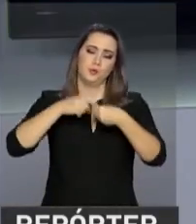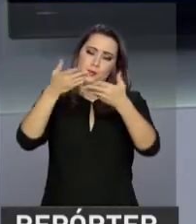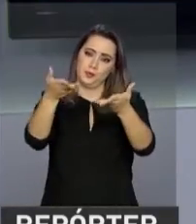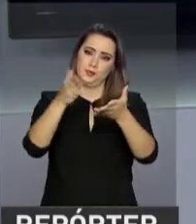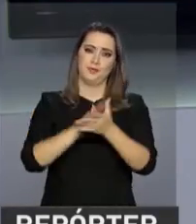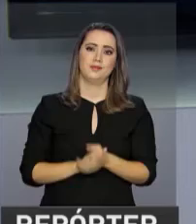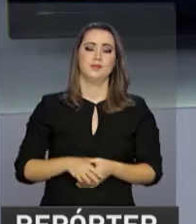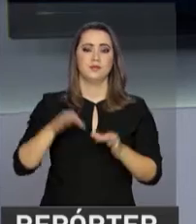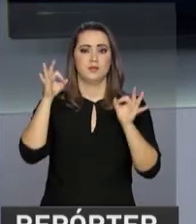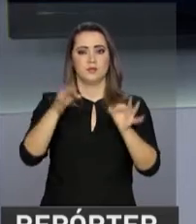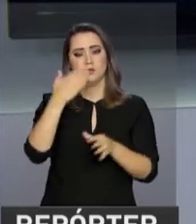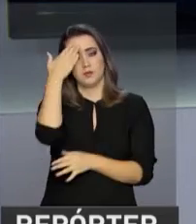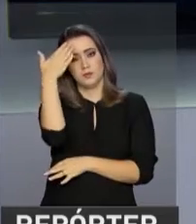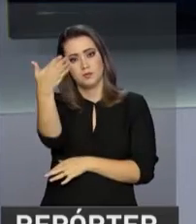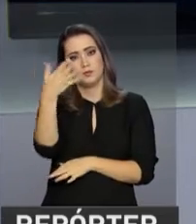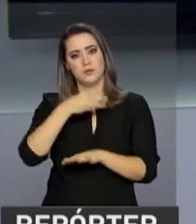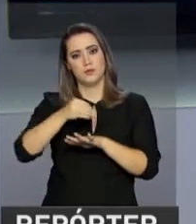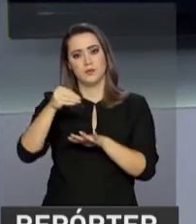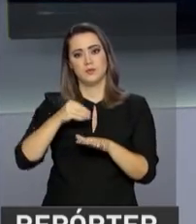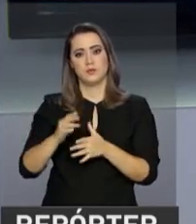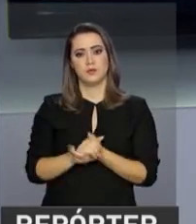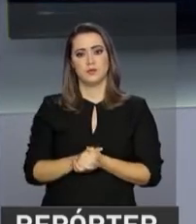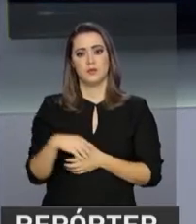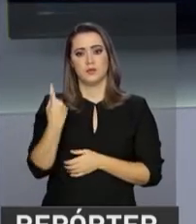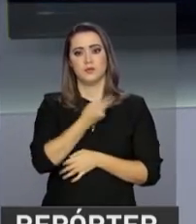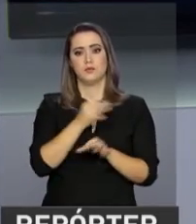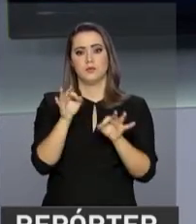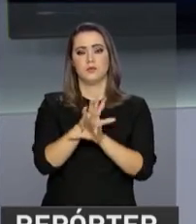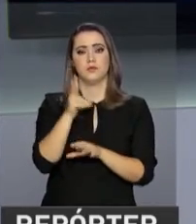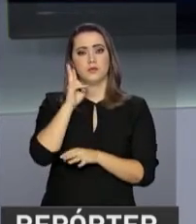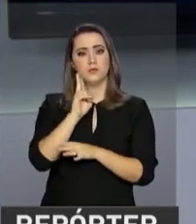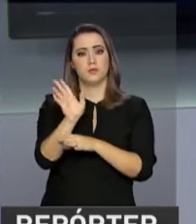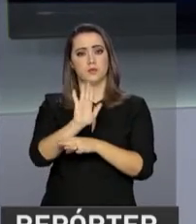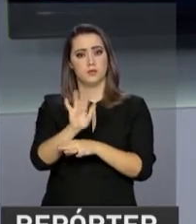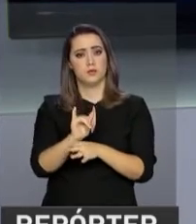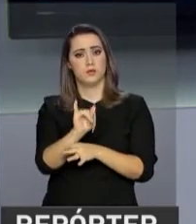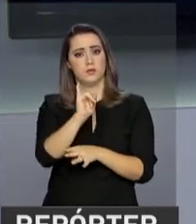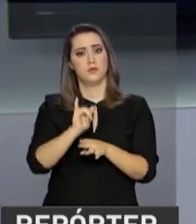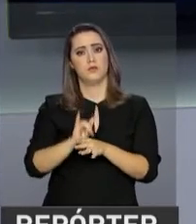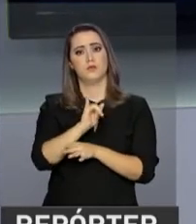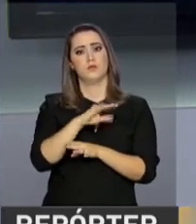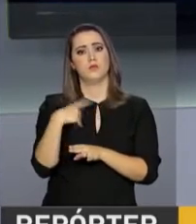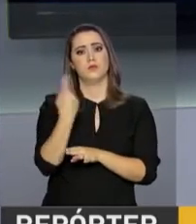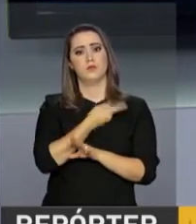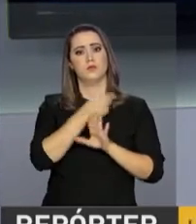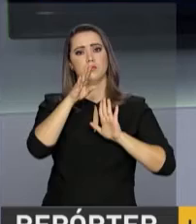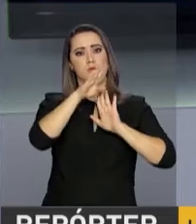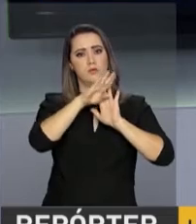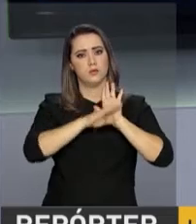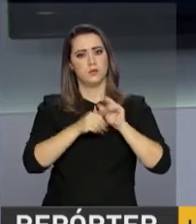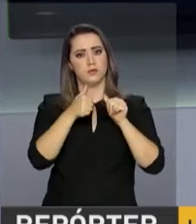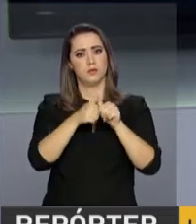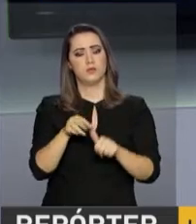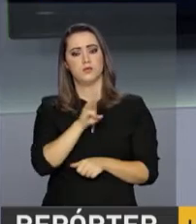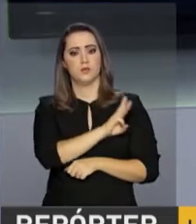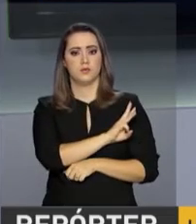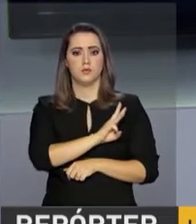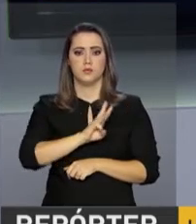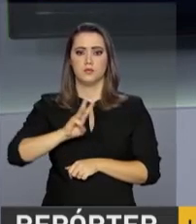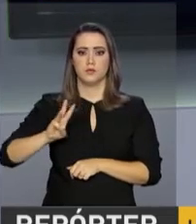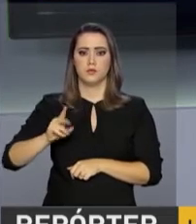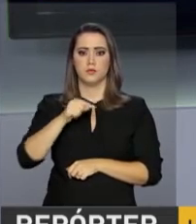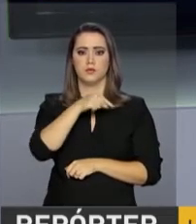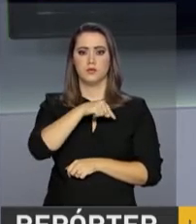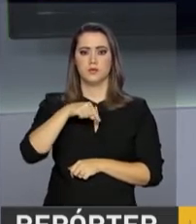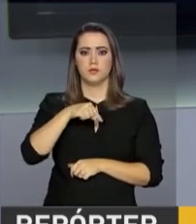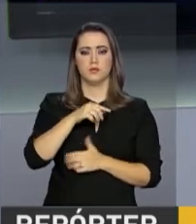Carol. Obrigada pelas informações, João Pedro. Nós ficamos por aqui, você pode rever as reportagens no YouTube. Toda a nossa programação também está